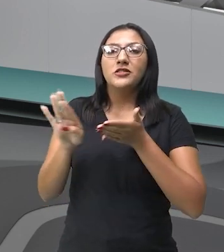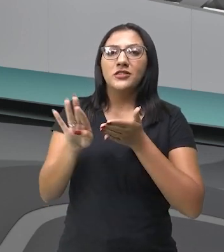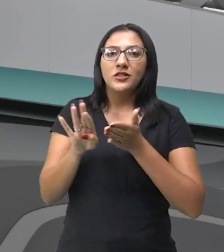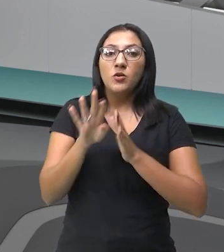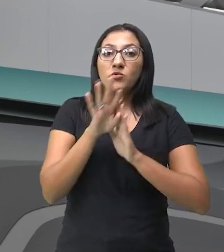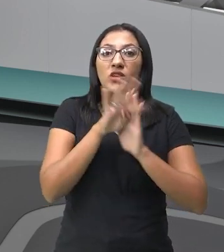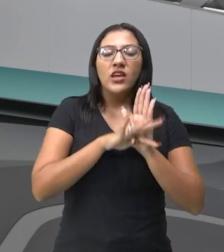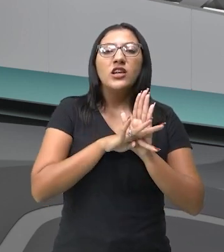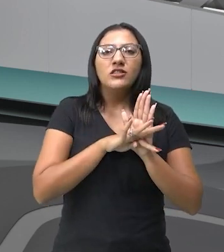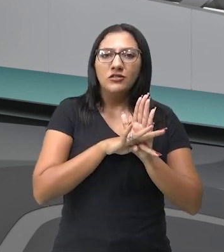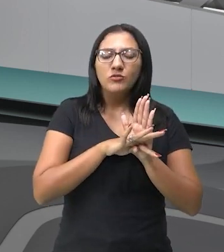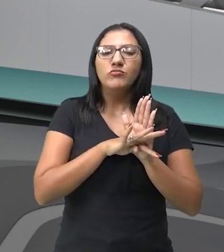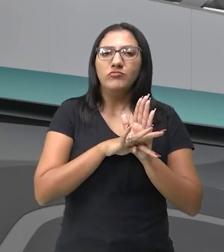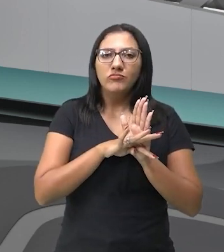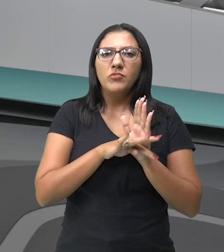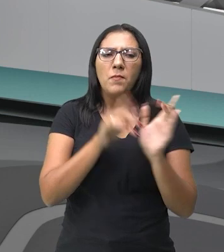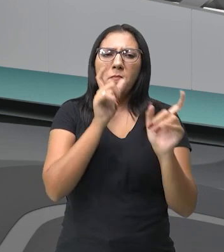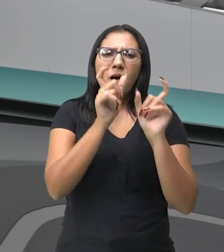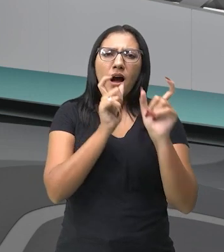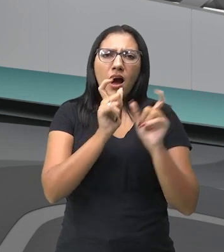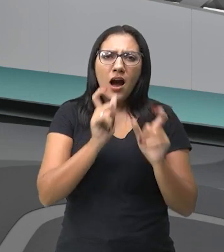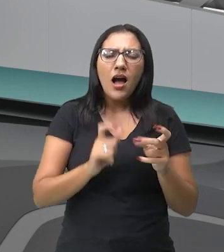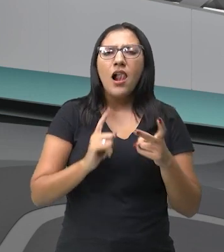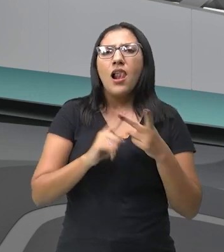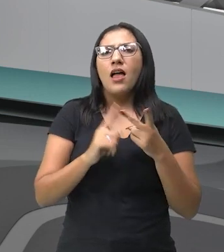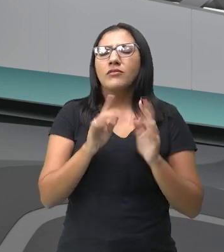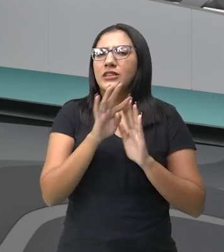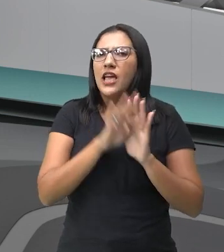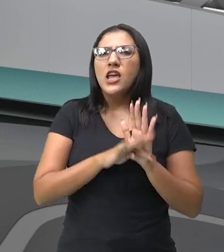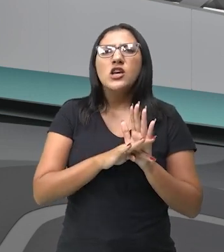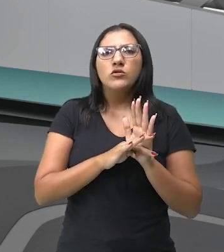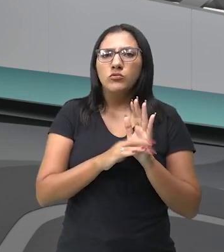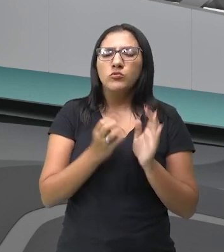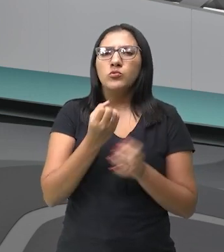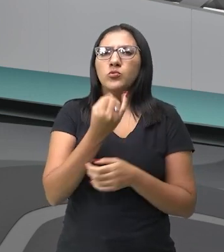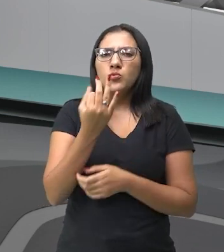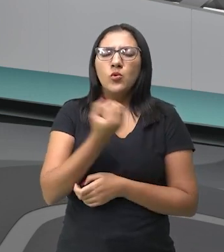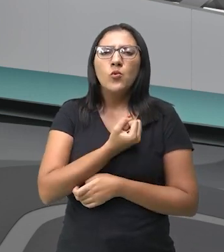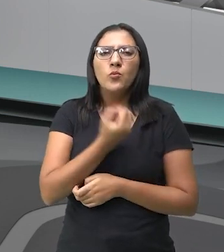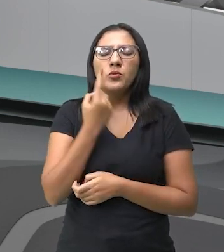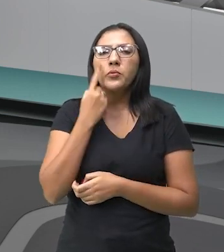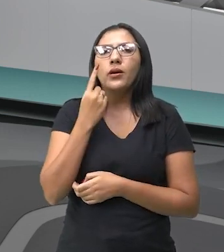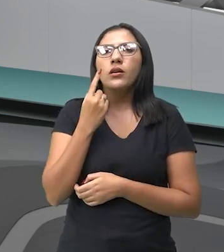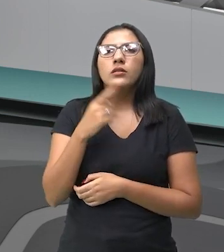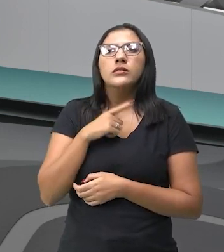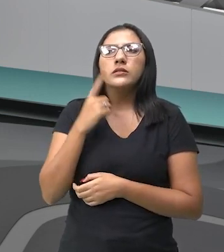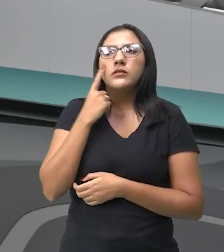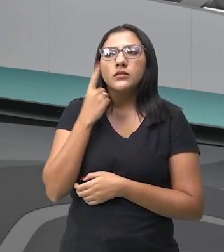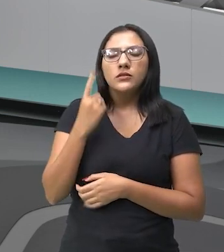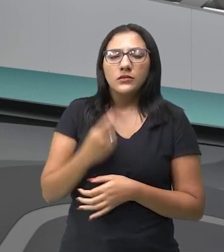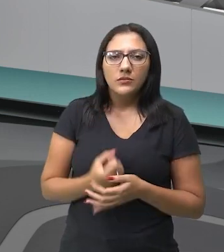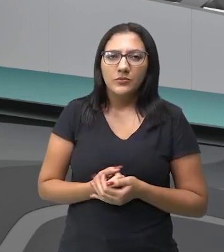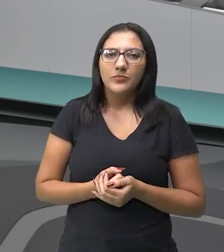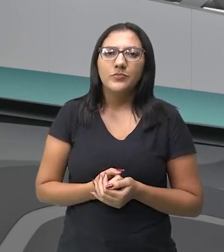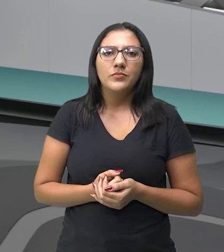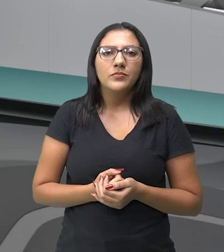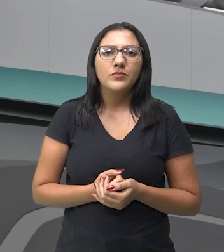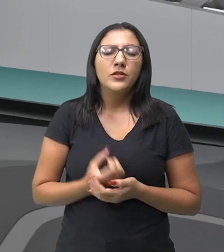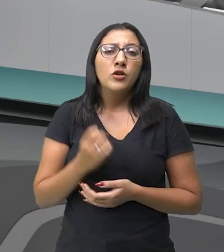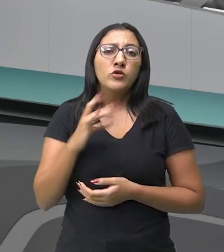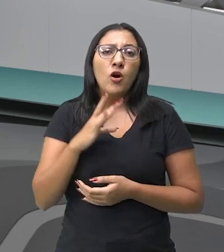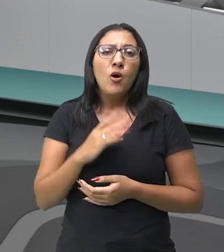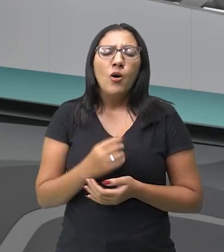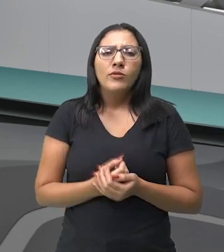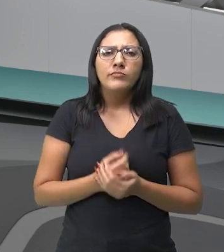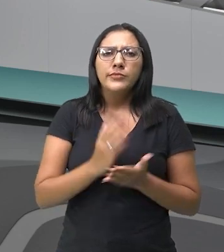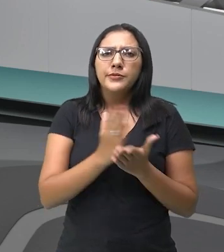aí um conjunto de desenhos, vamos dizer assim. Nos sobra um